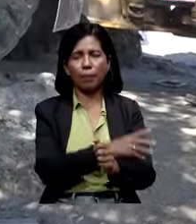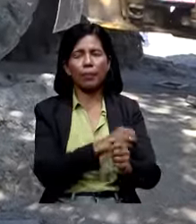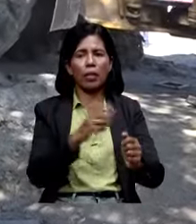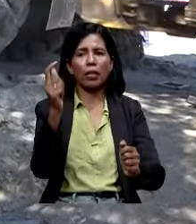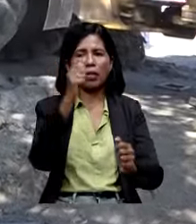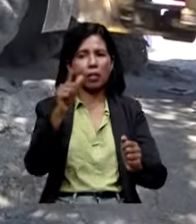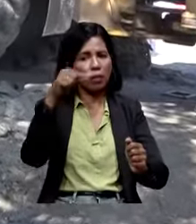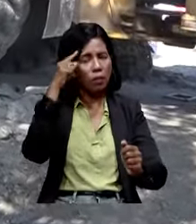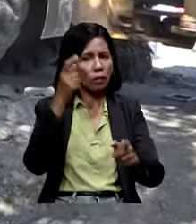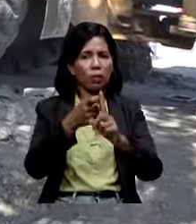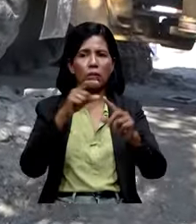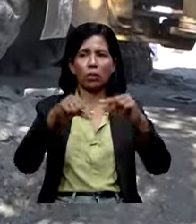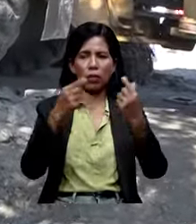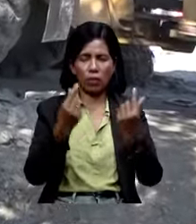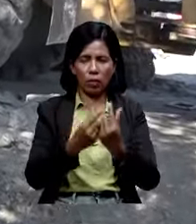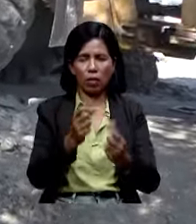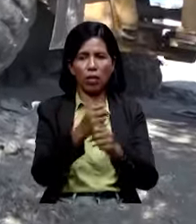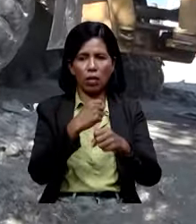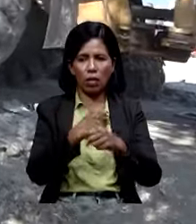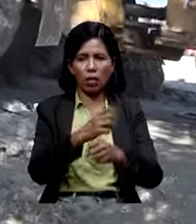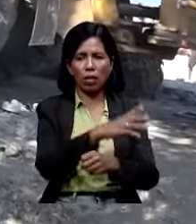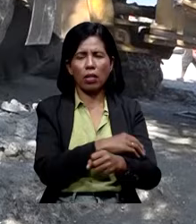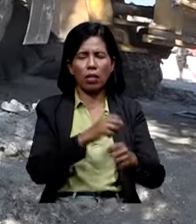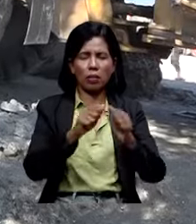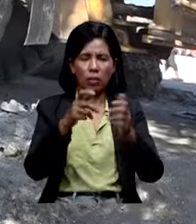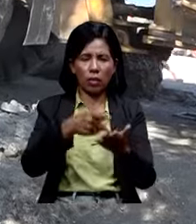ne governo li husi equipa conjunta halo una despesa